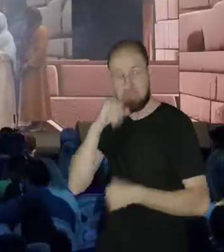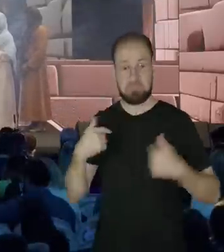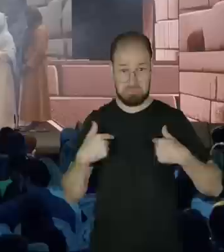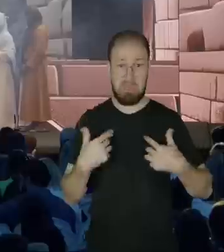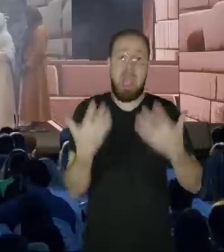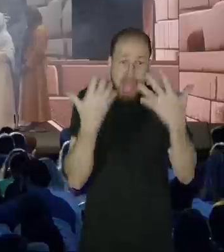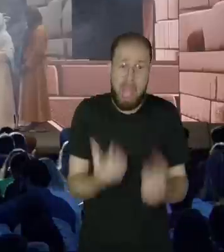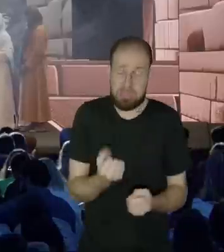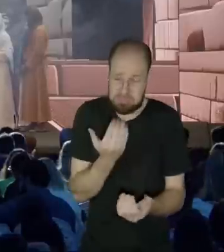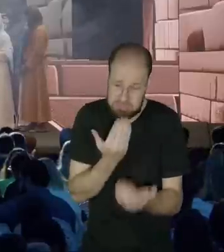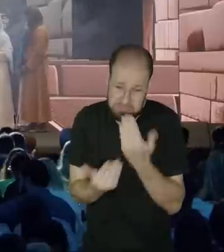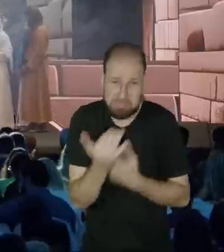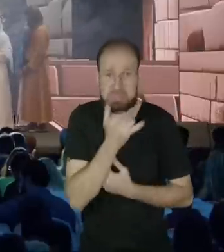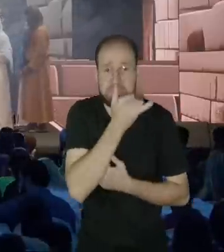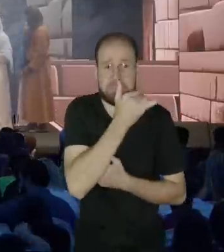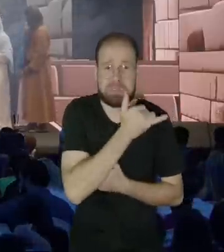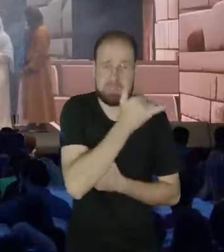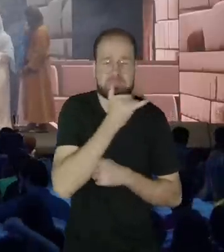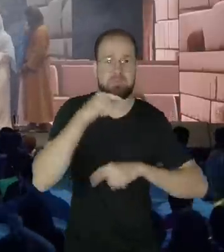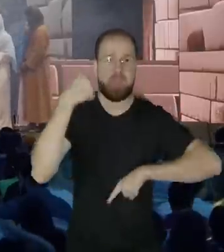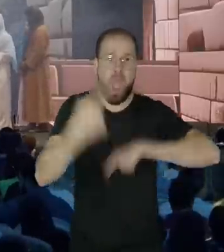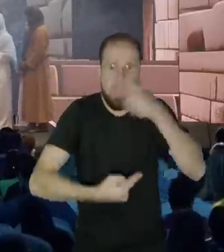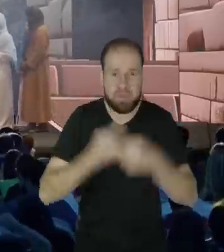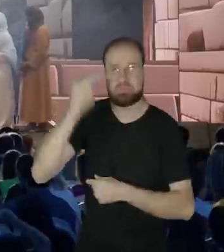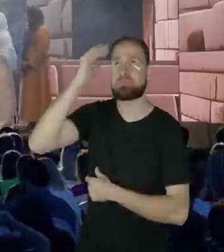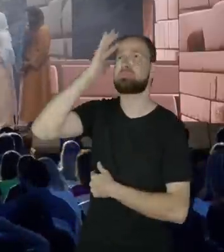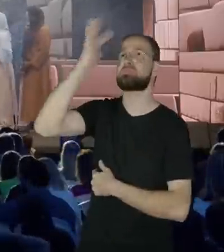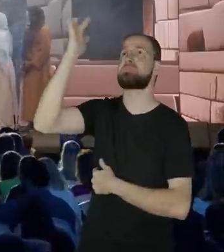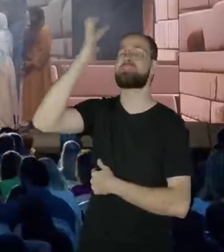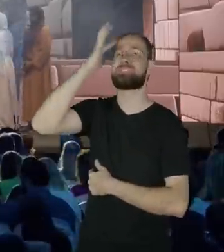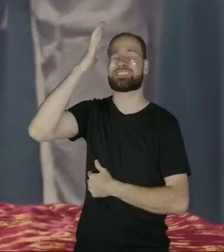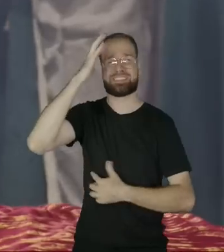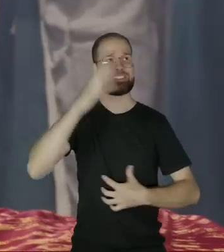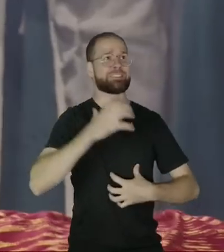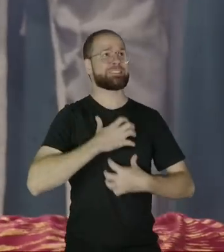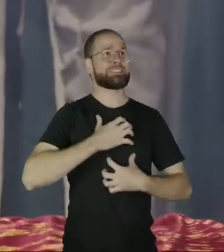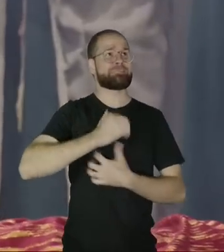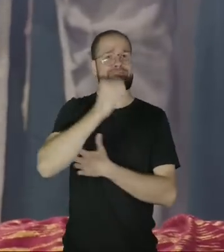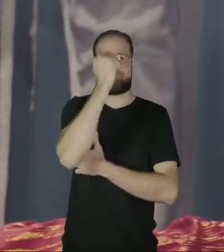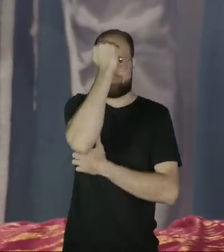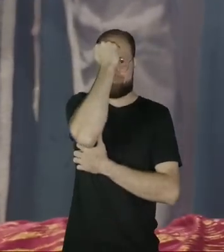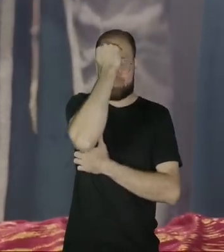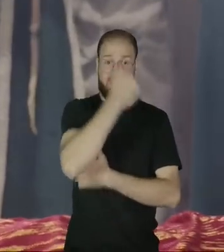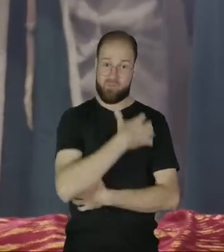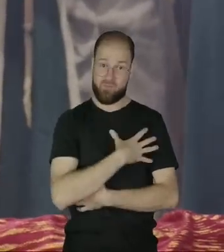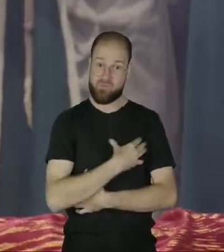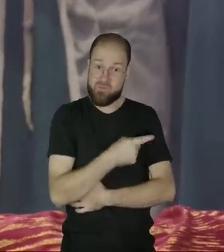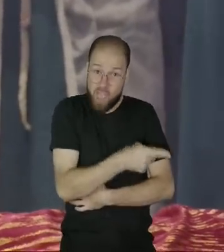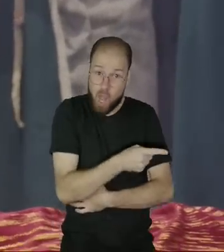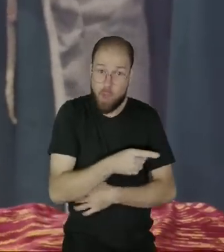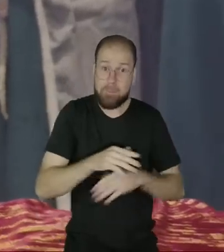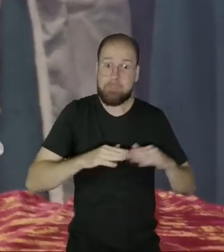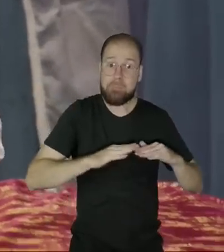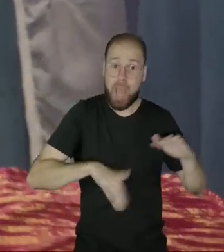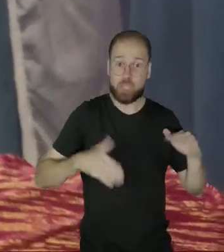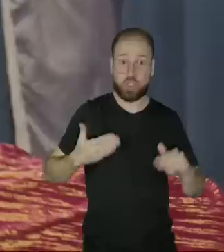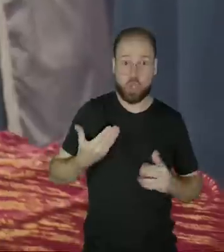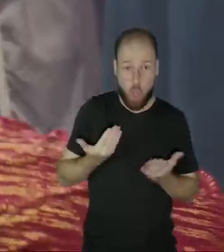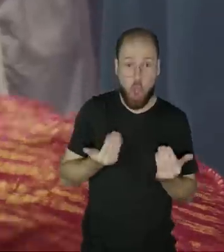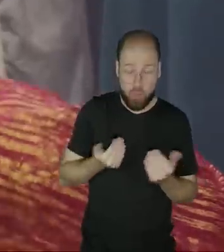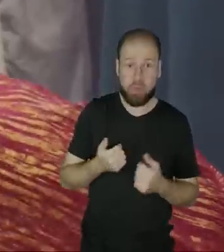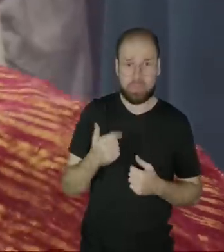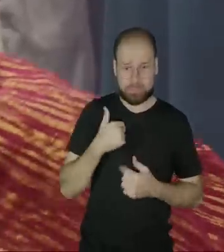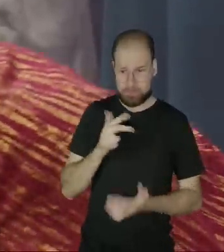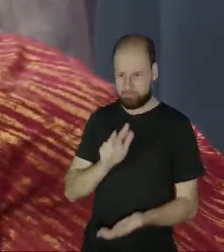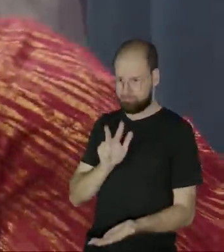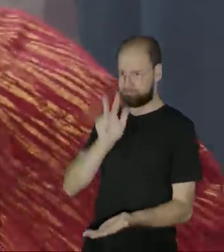Então, caiu em si. E arrependido, disse o filho mais novo: Levantar-me-ei, irei